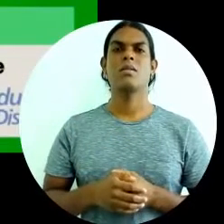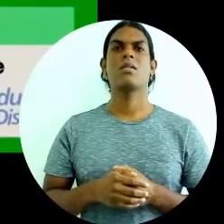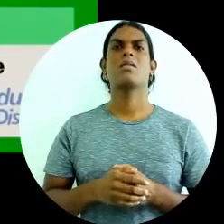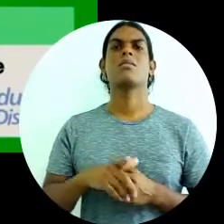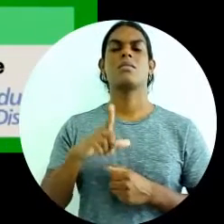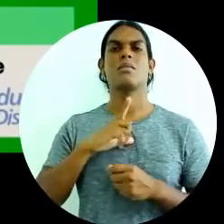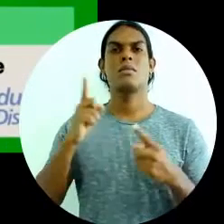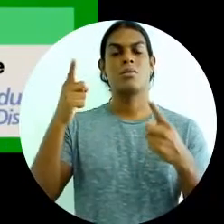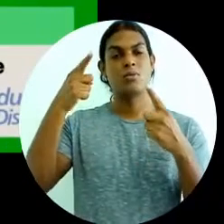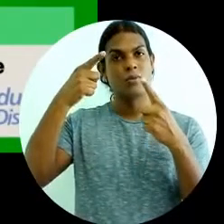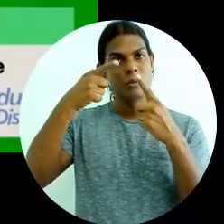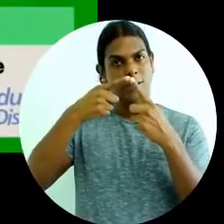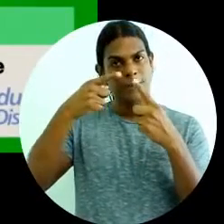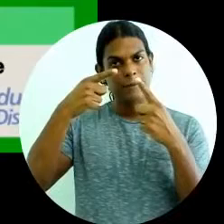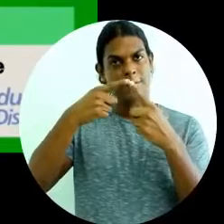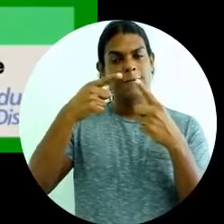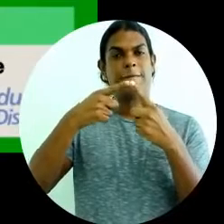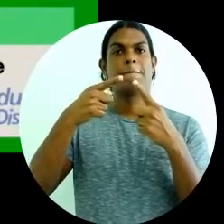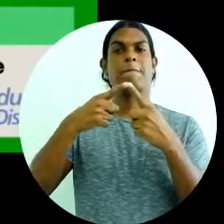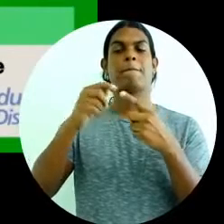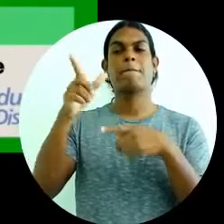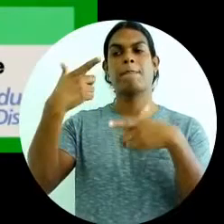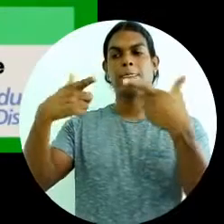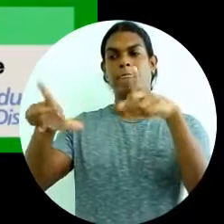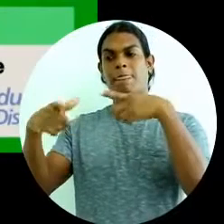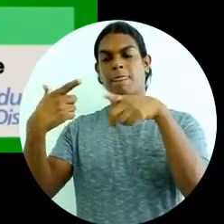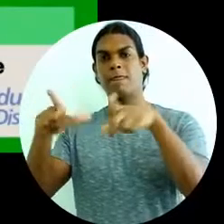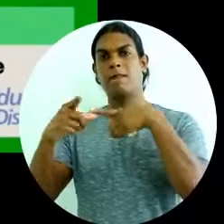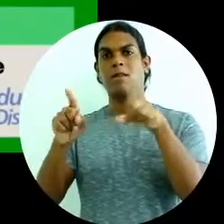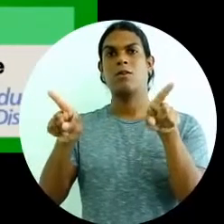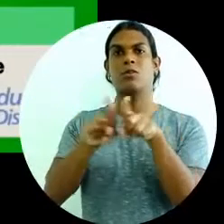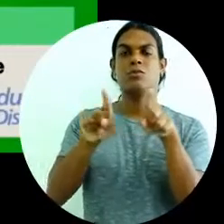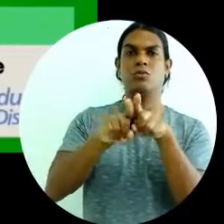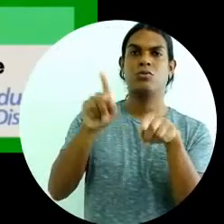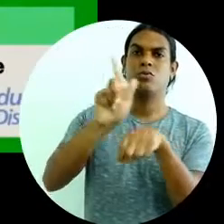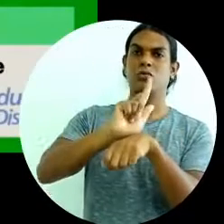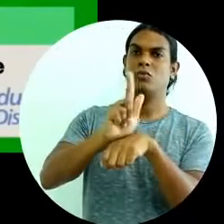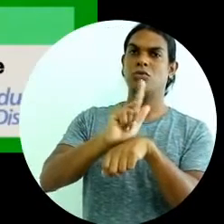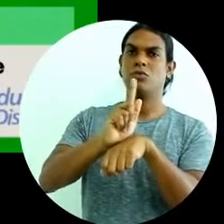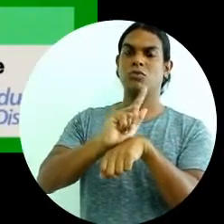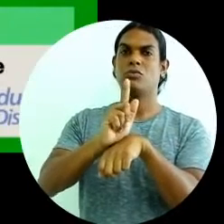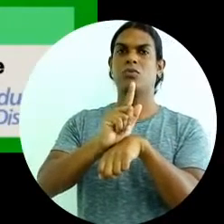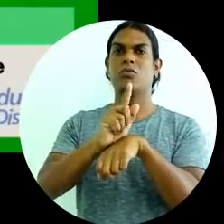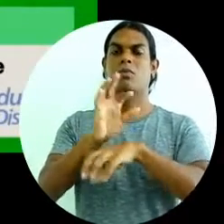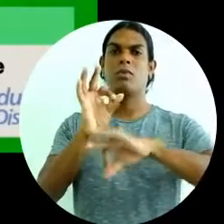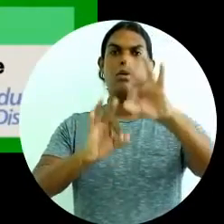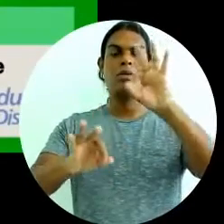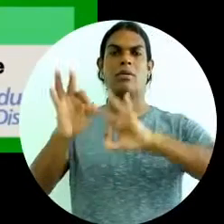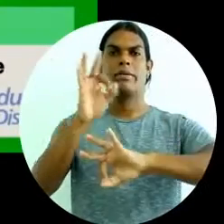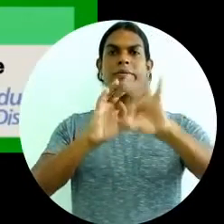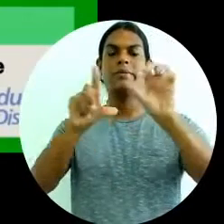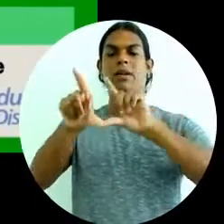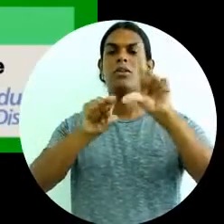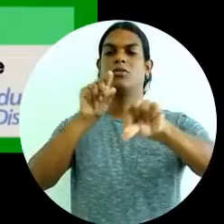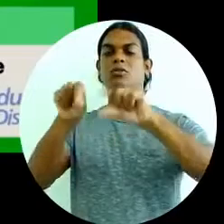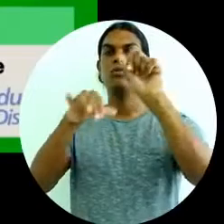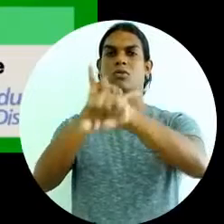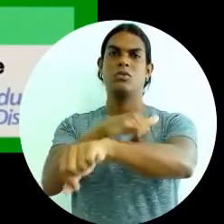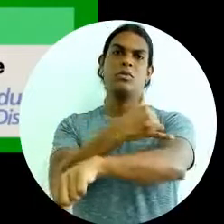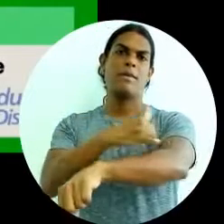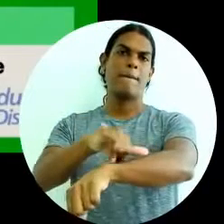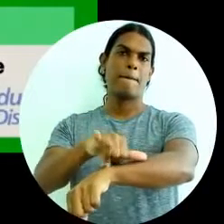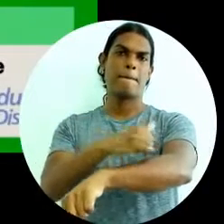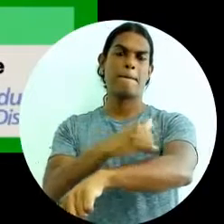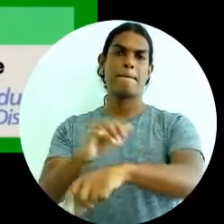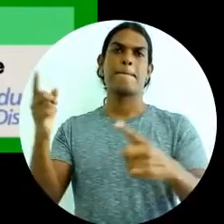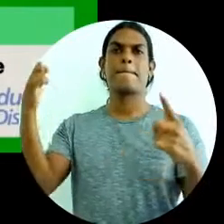um acordo mútuo entre gestor e colaborador para que se defina medidas e metas.